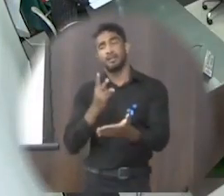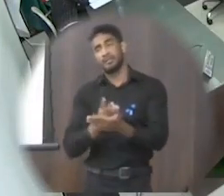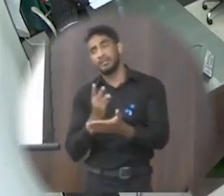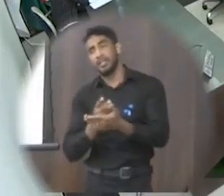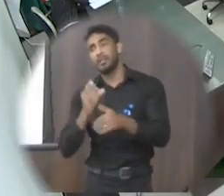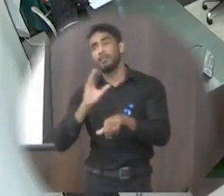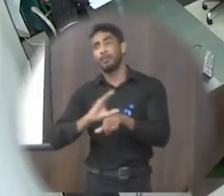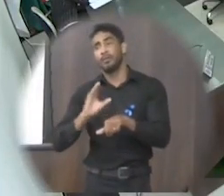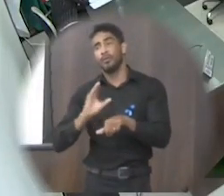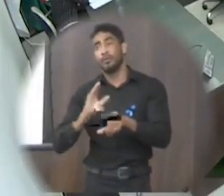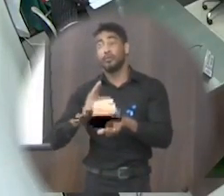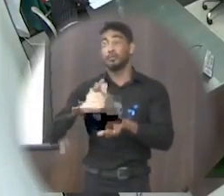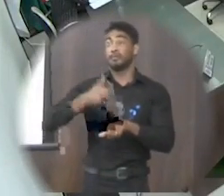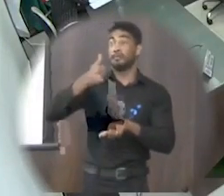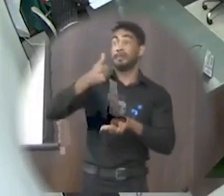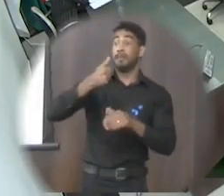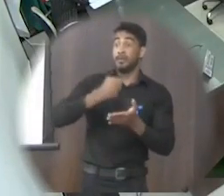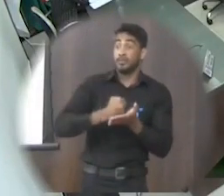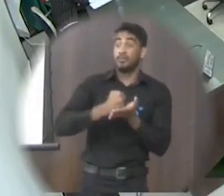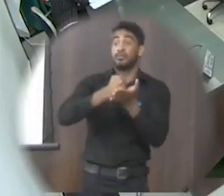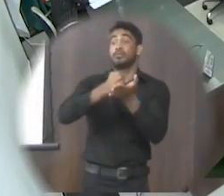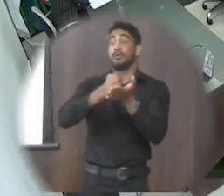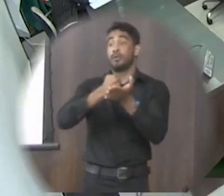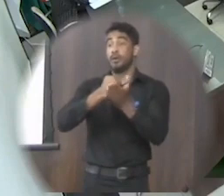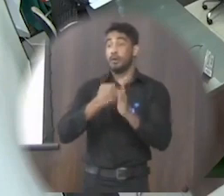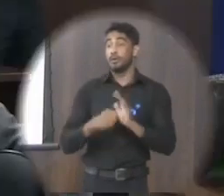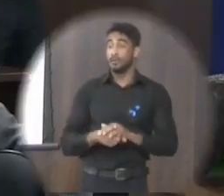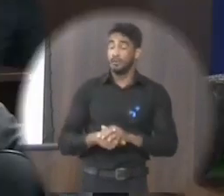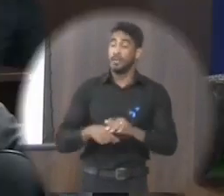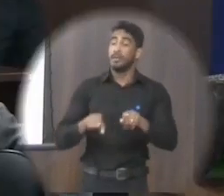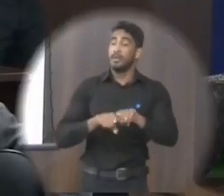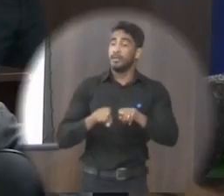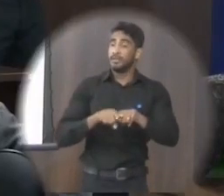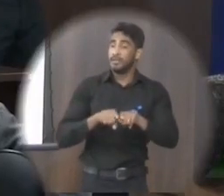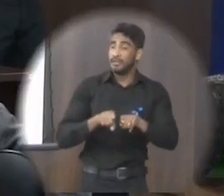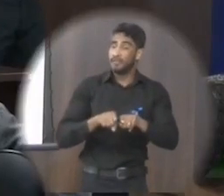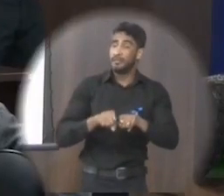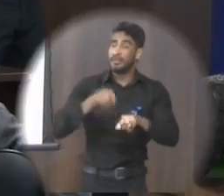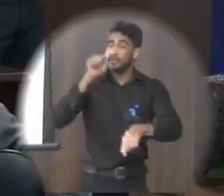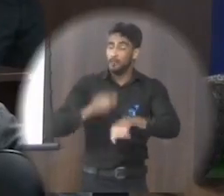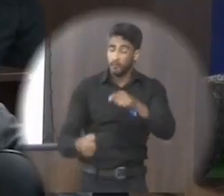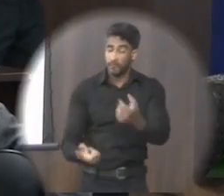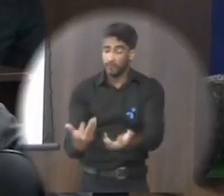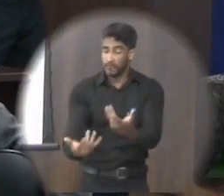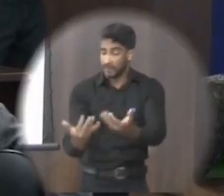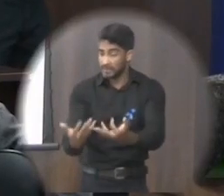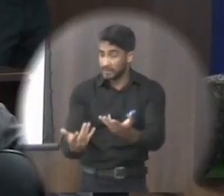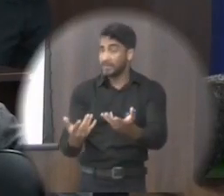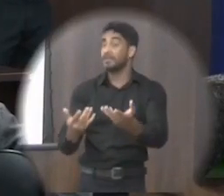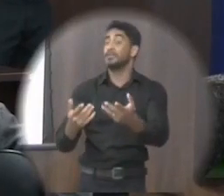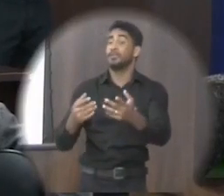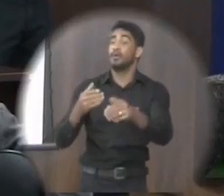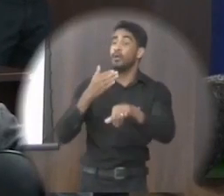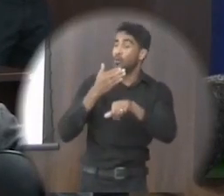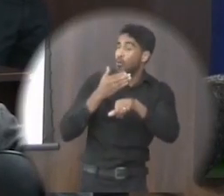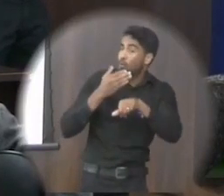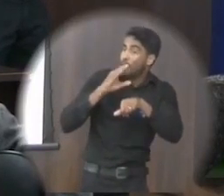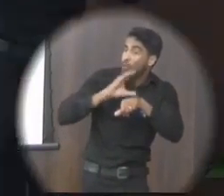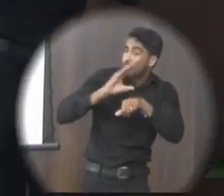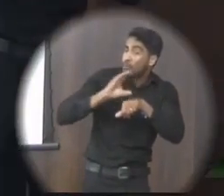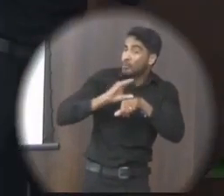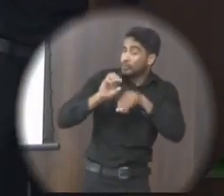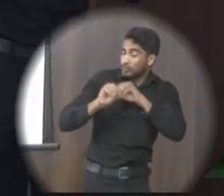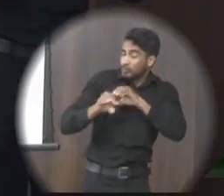de primeiros socorros, de brigadista de incêndio, e tem sido constante na